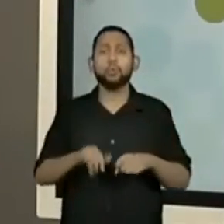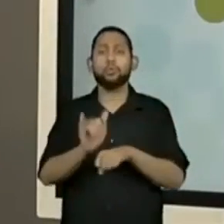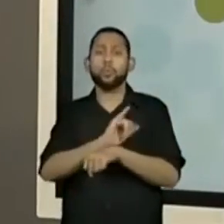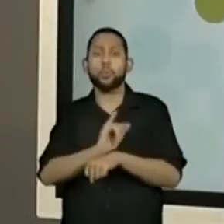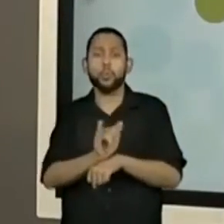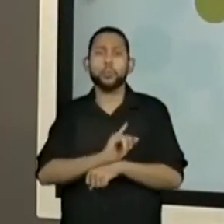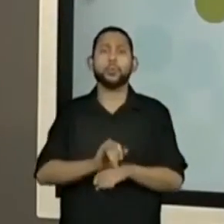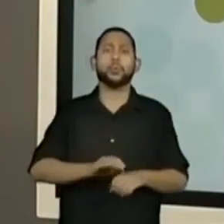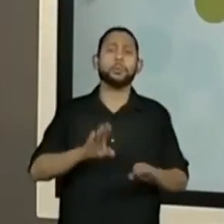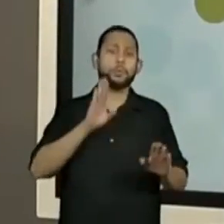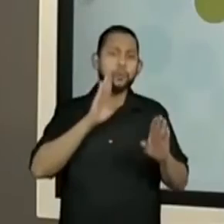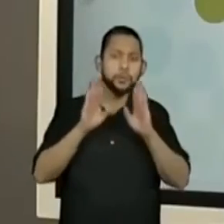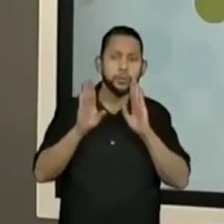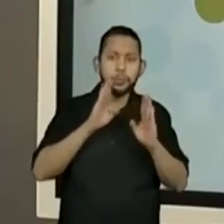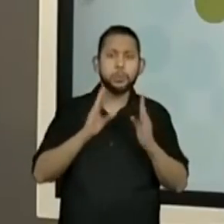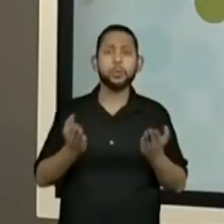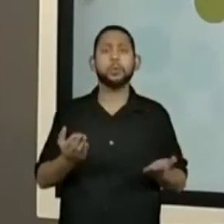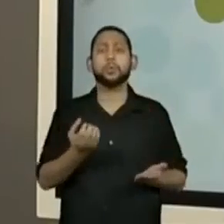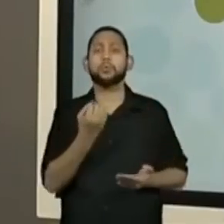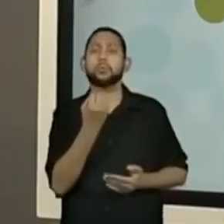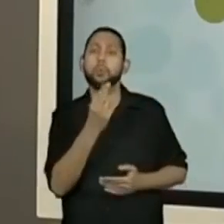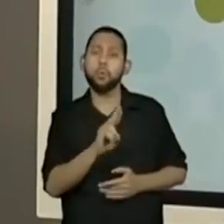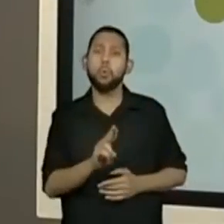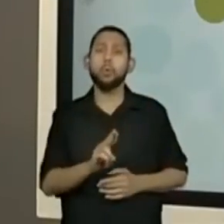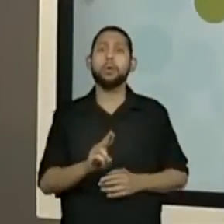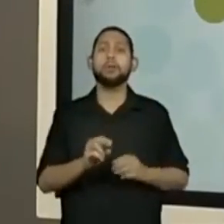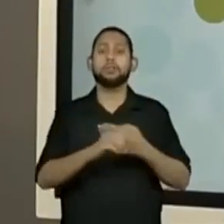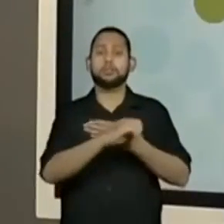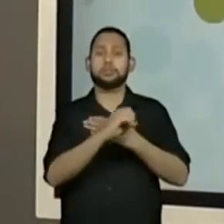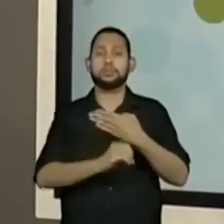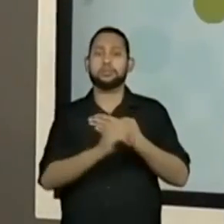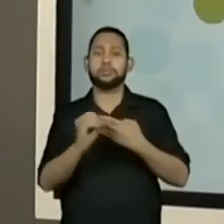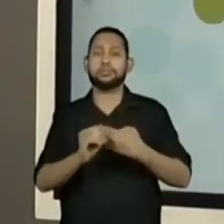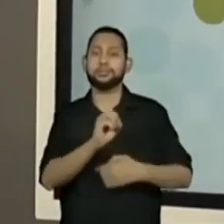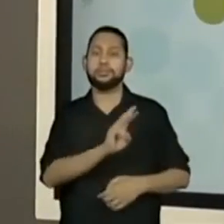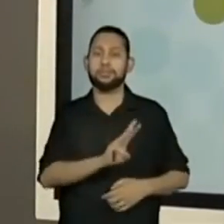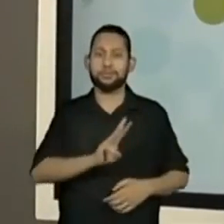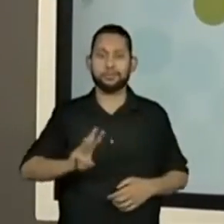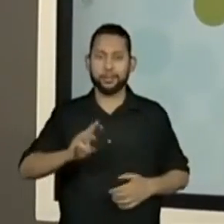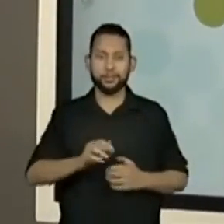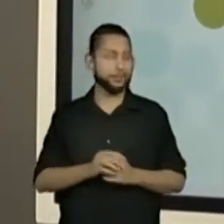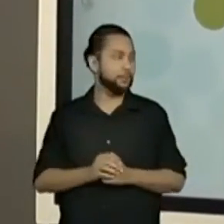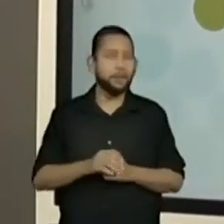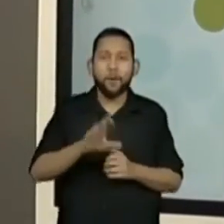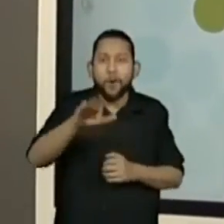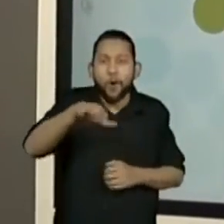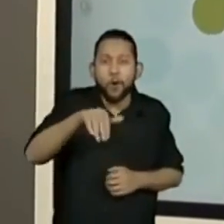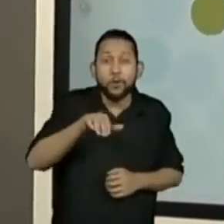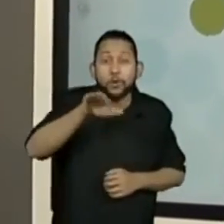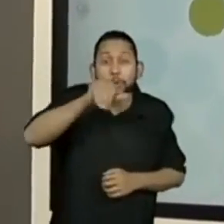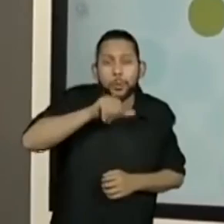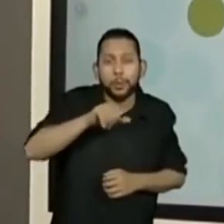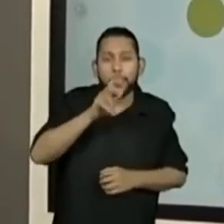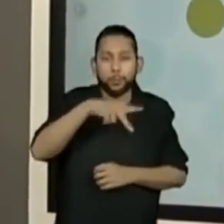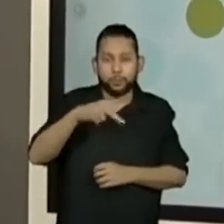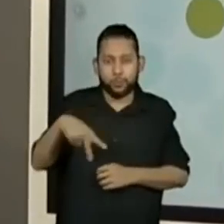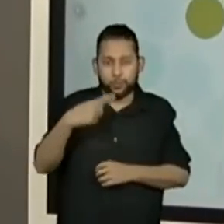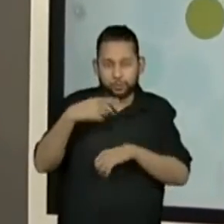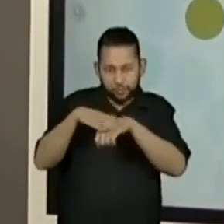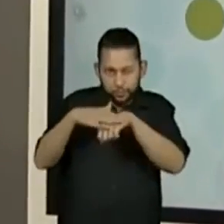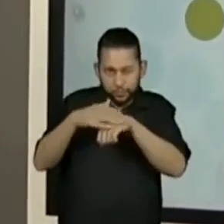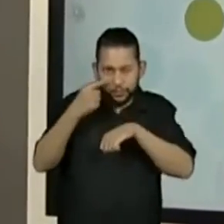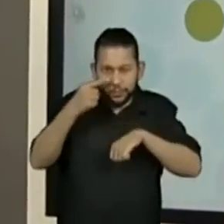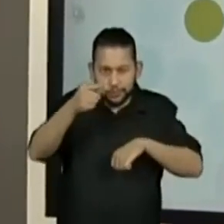ou no repositório de vídeos do centro de milhas tudo bem as professoras e professores um recadinho